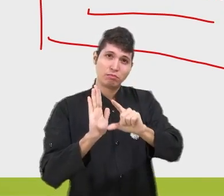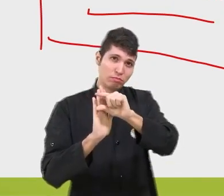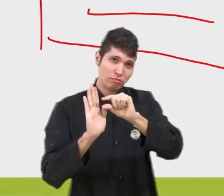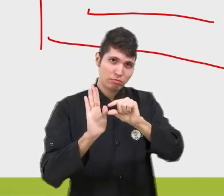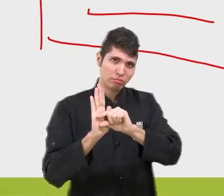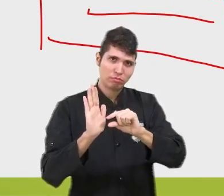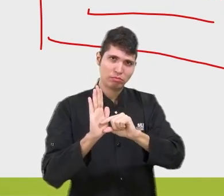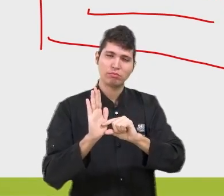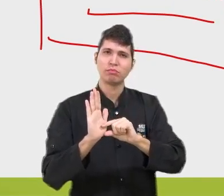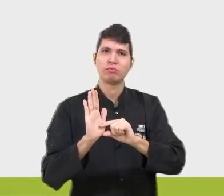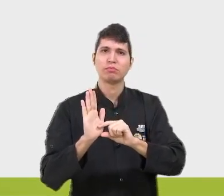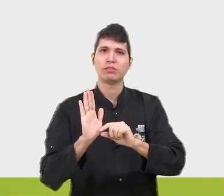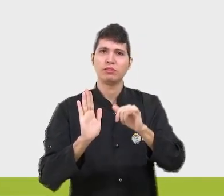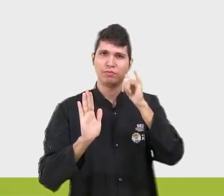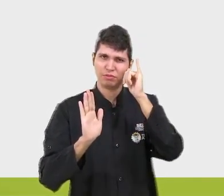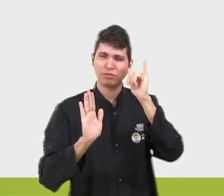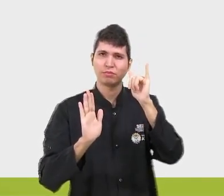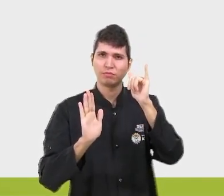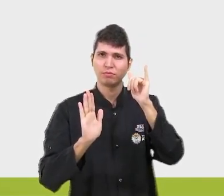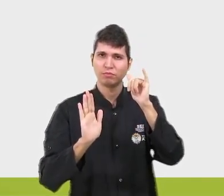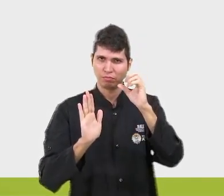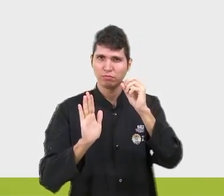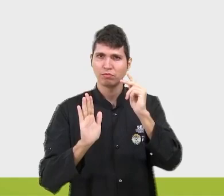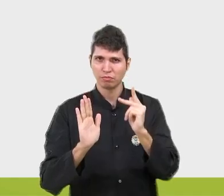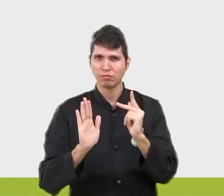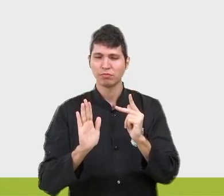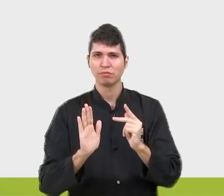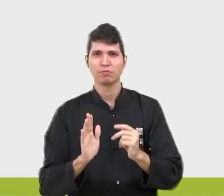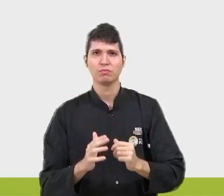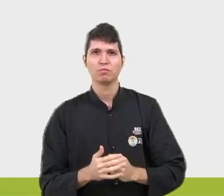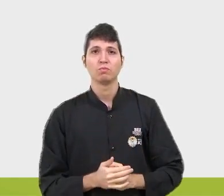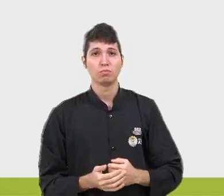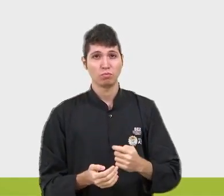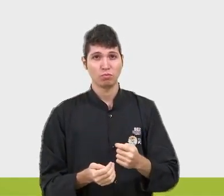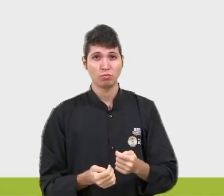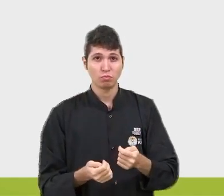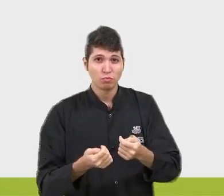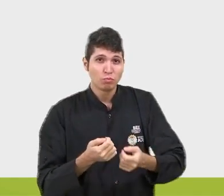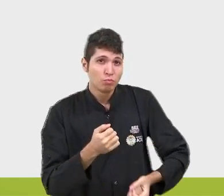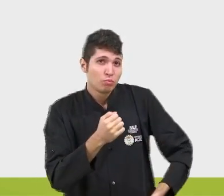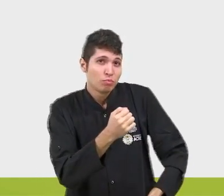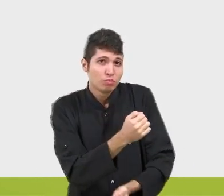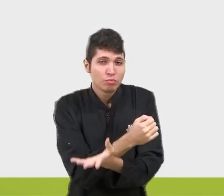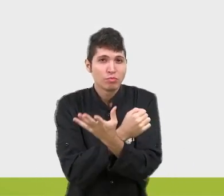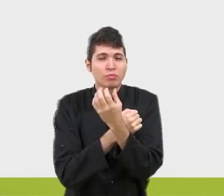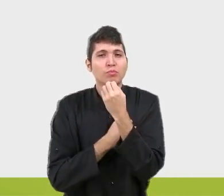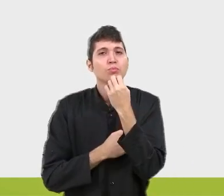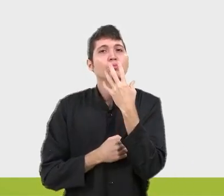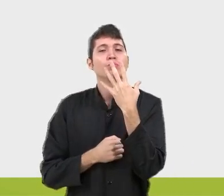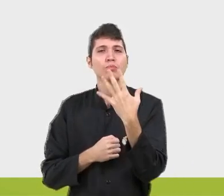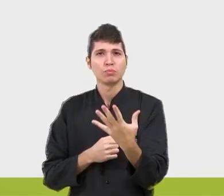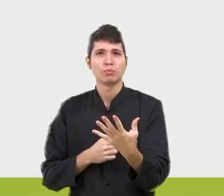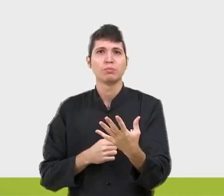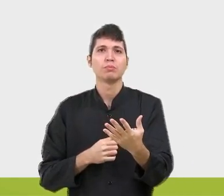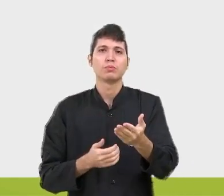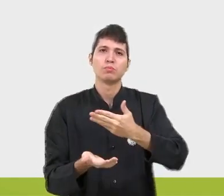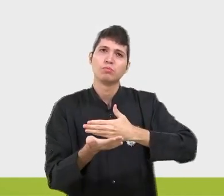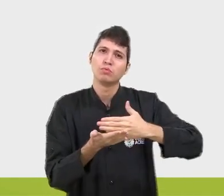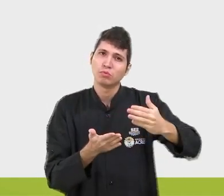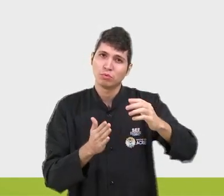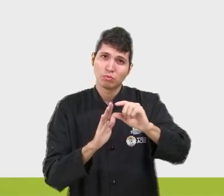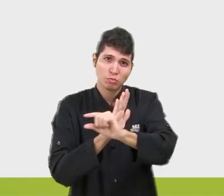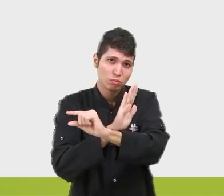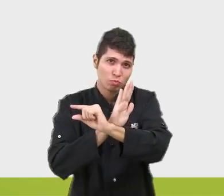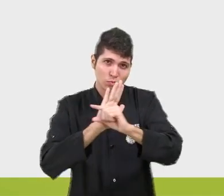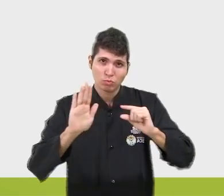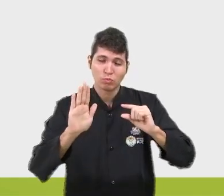essas repetições, tá? E aí, uma dica legal para vocês, para iniciar o parágrafo,